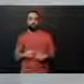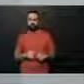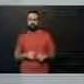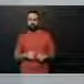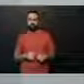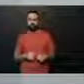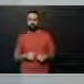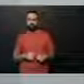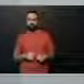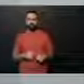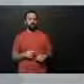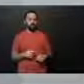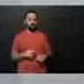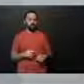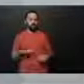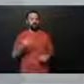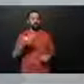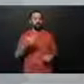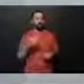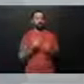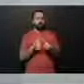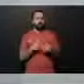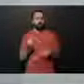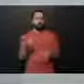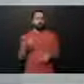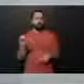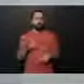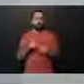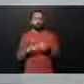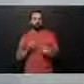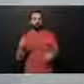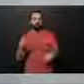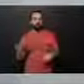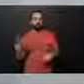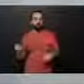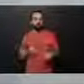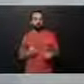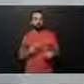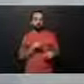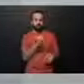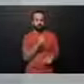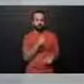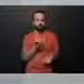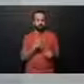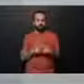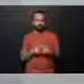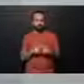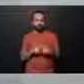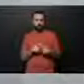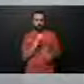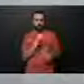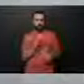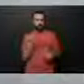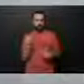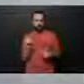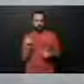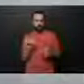grupinhos de 10 vezes 10. Então, 10 vezes 10, 100, vezes